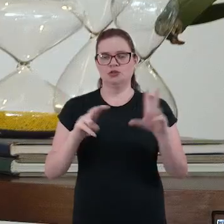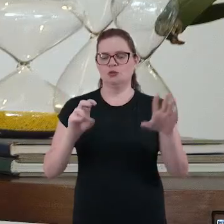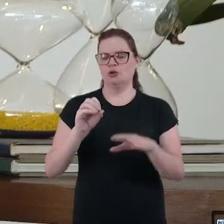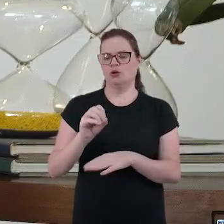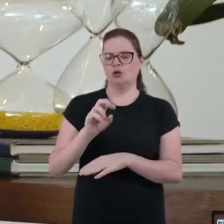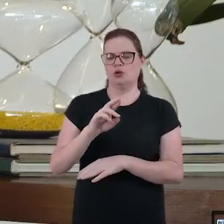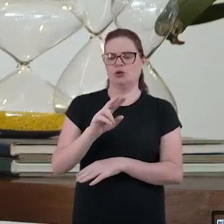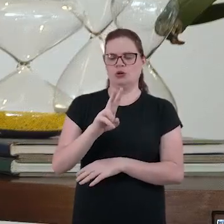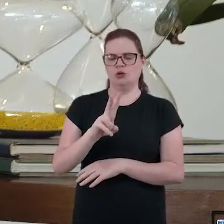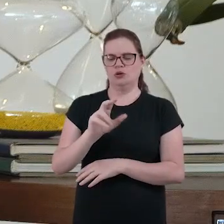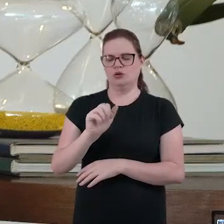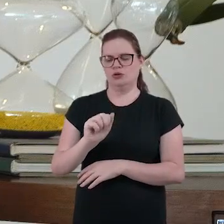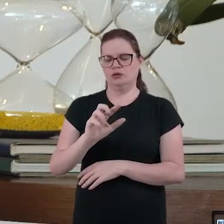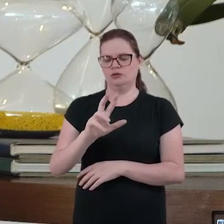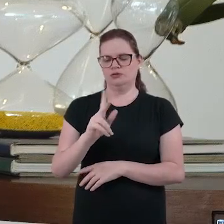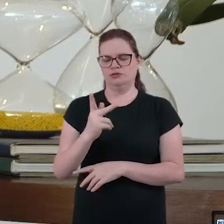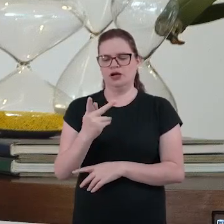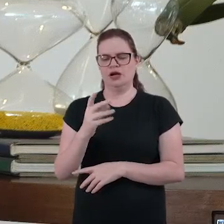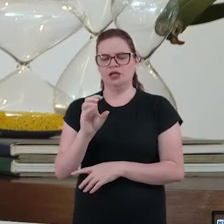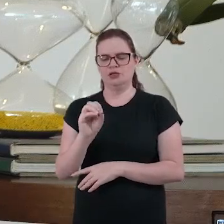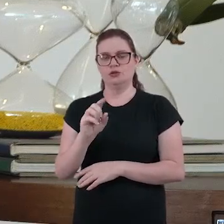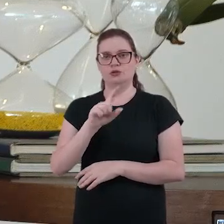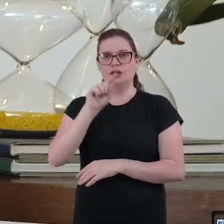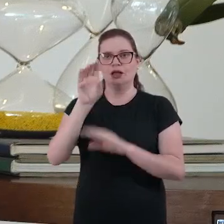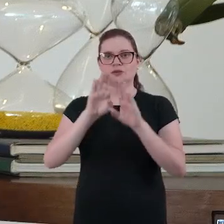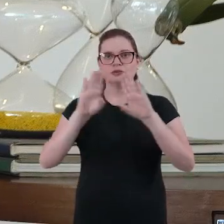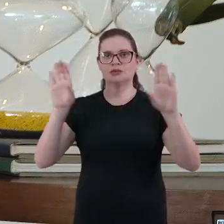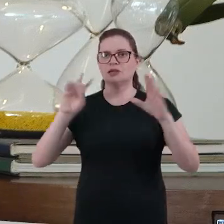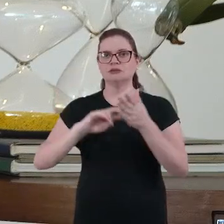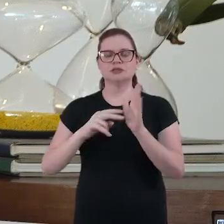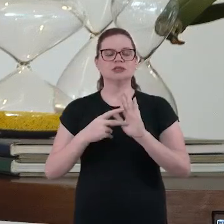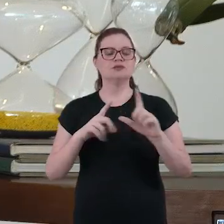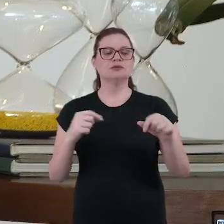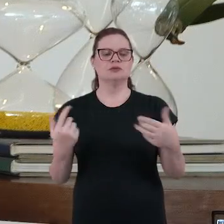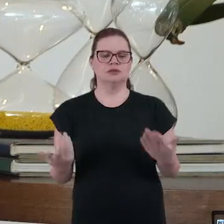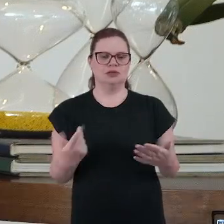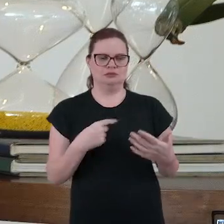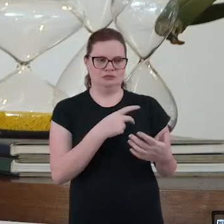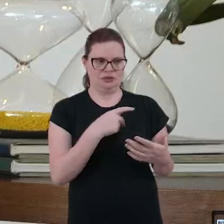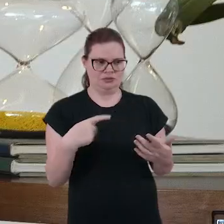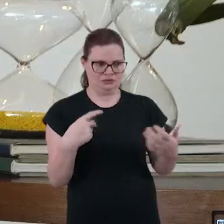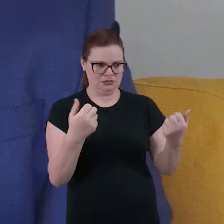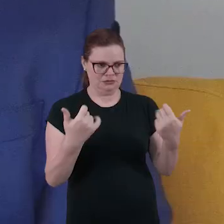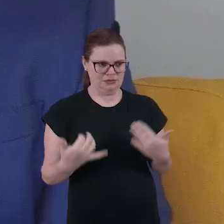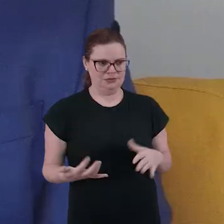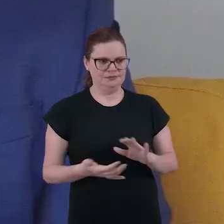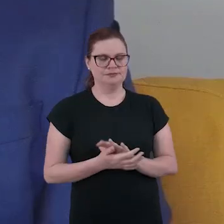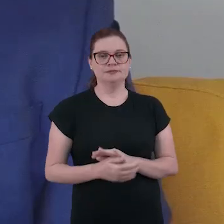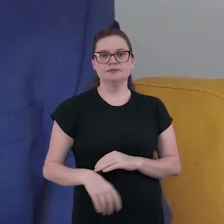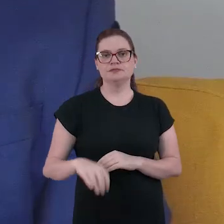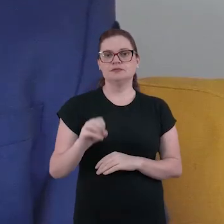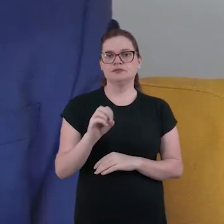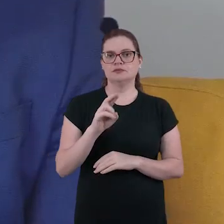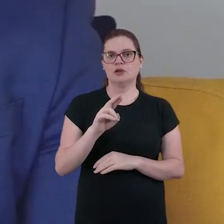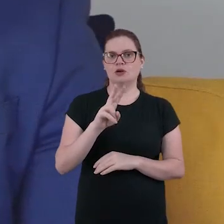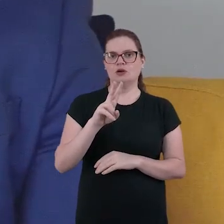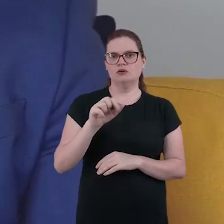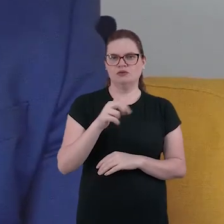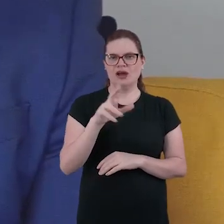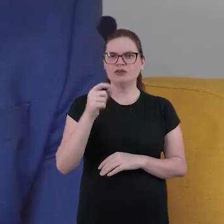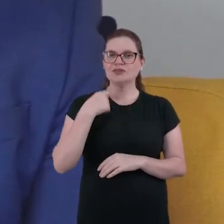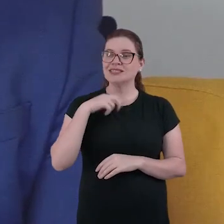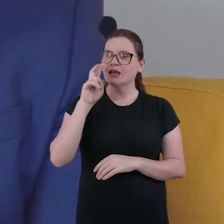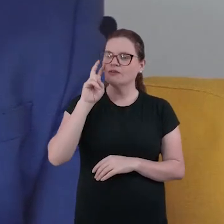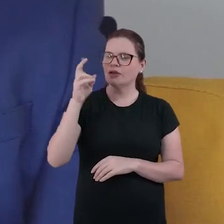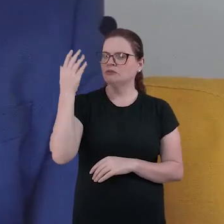orvalho dos céus. Né? O que a gente pode falar dessa colocação, o orvalho dos céus? Pastor Isaías. O orvalho dos céus, ninguém vê o